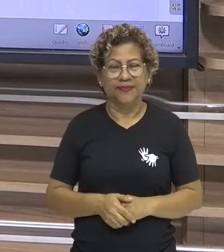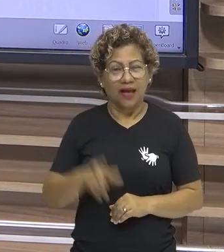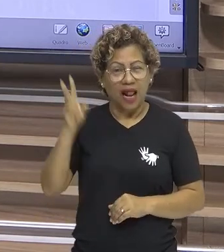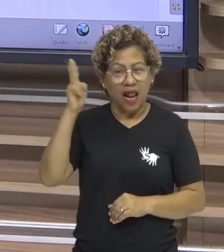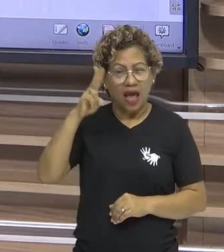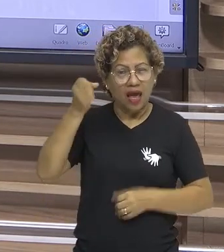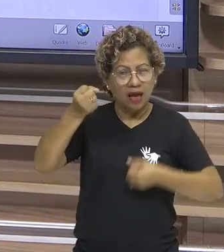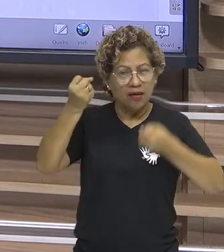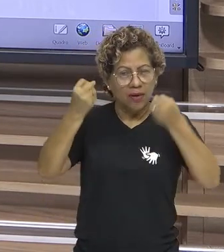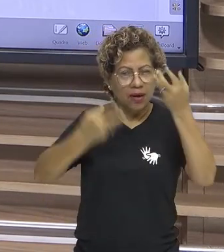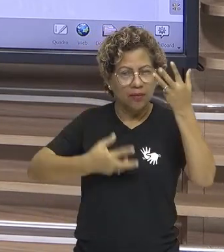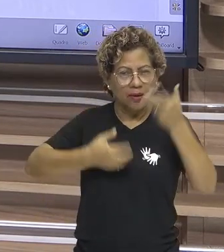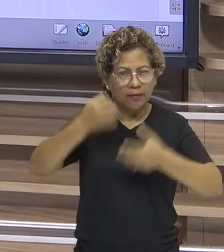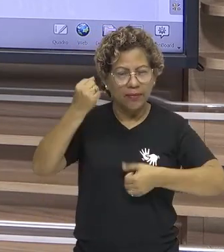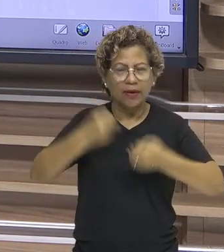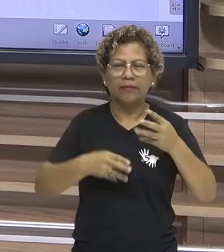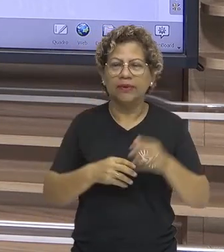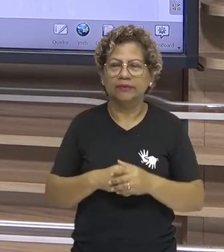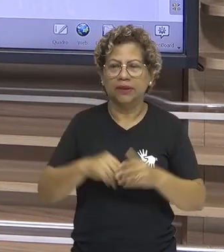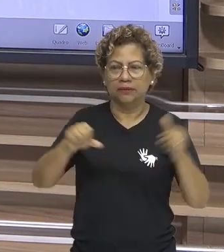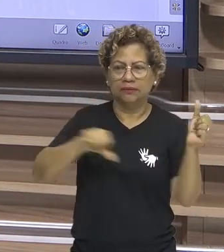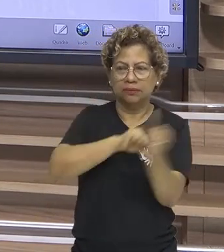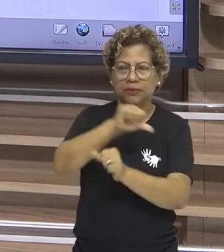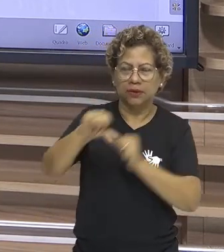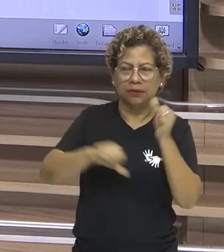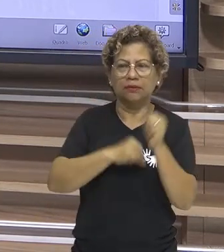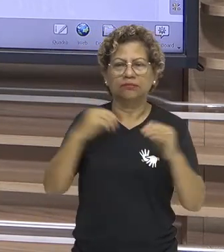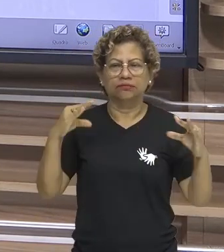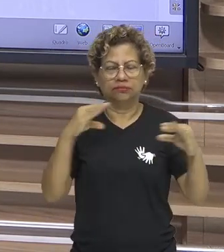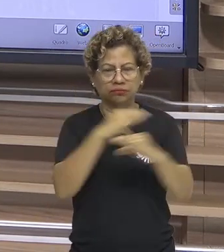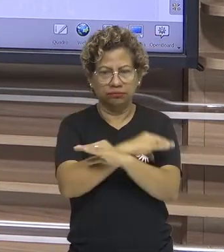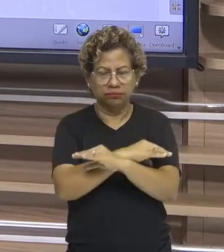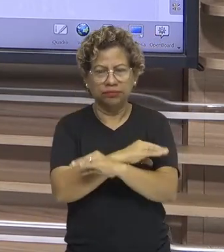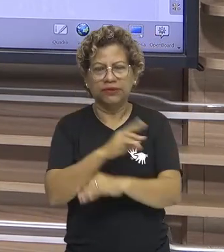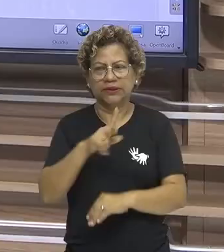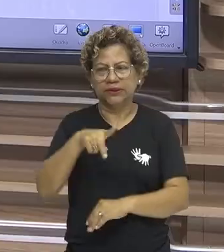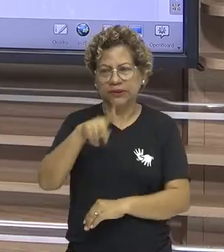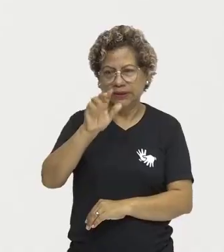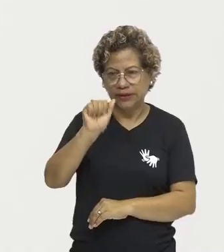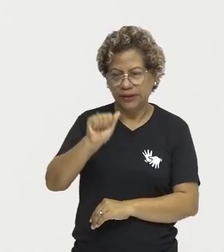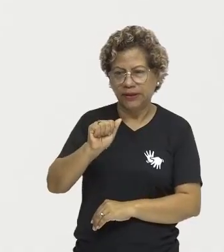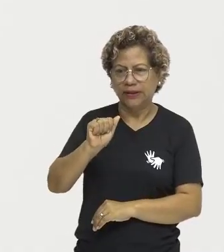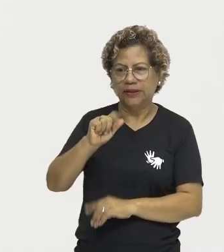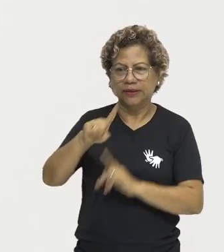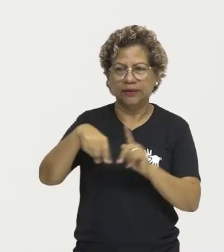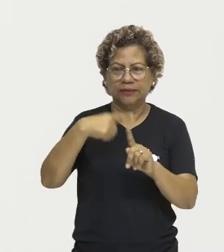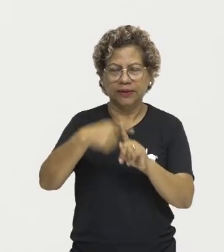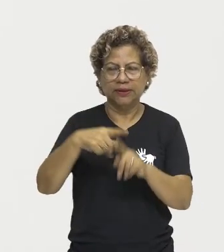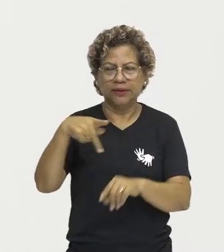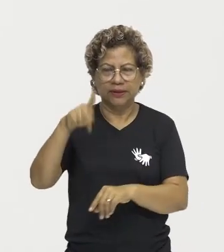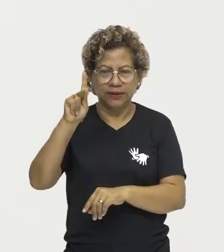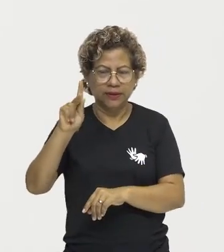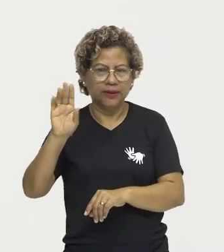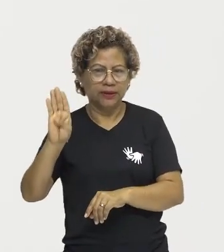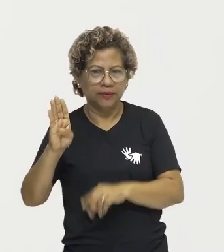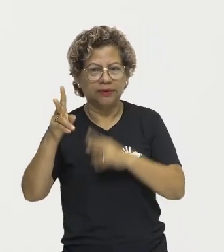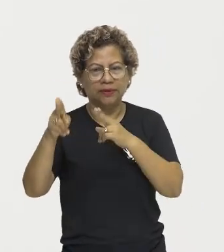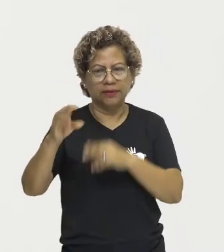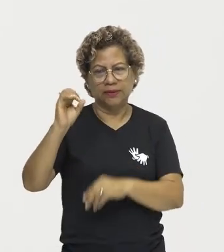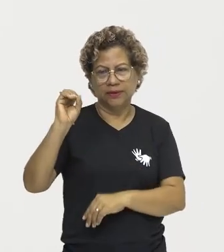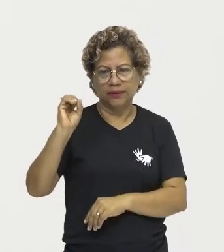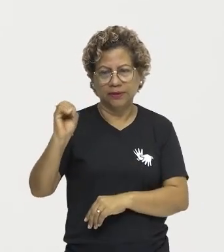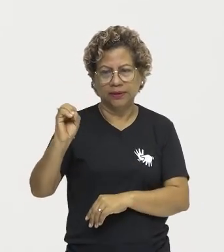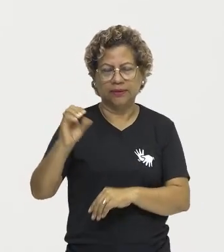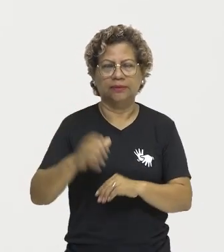lá que eu falei? Trocas de calor, QA mais QB vai ser igual a C. Ou igual a zero. QA mais